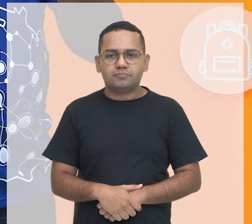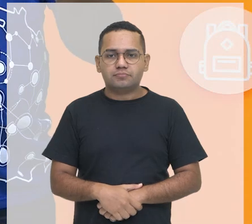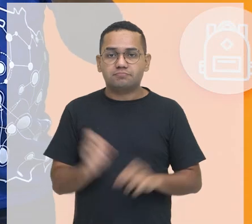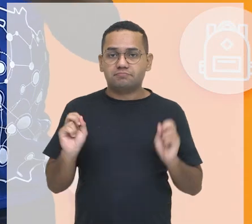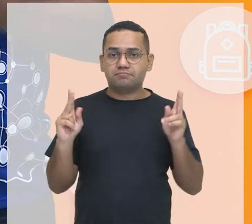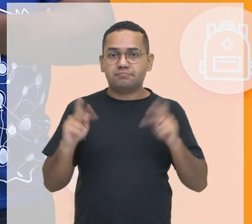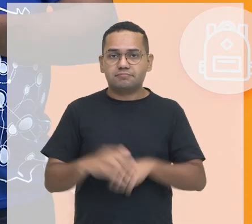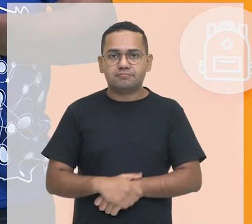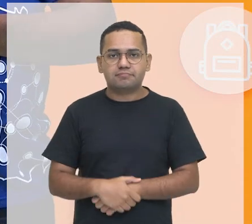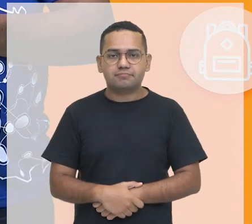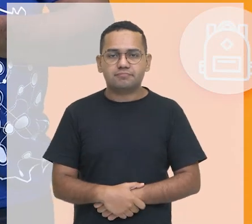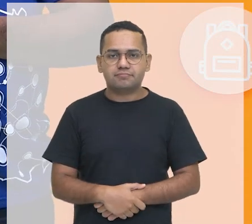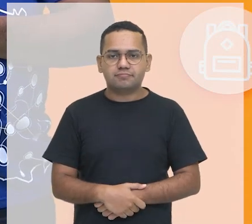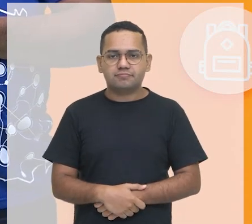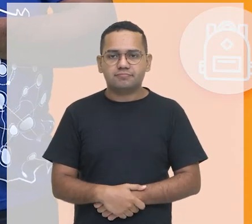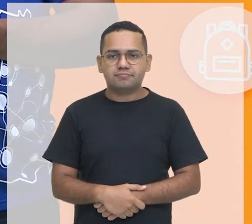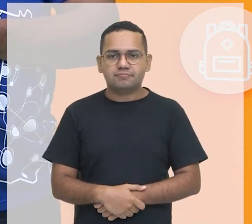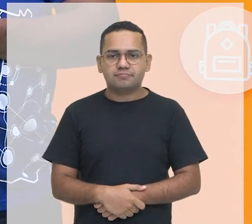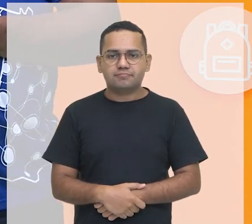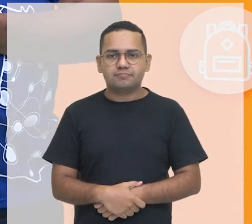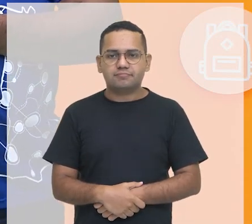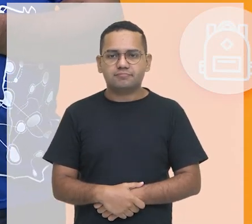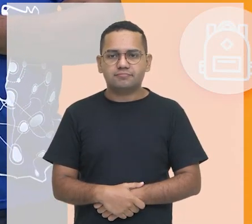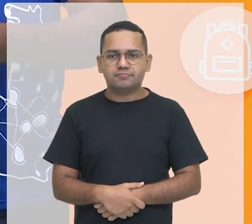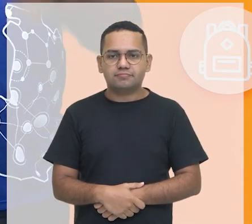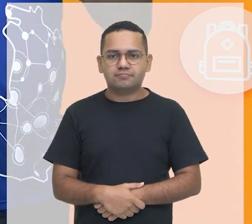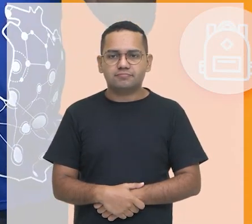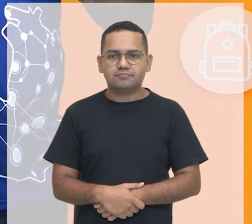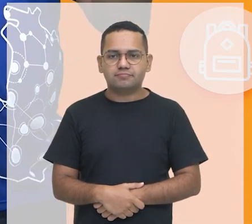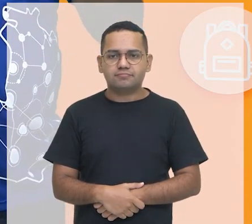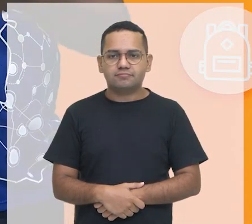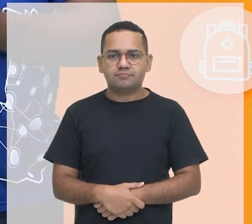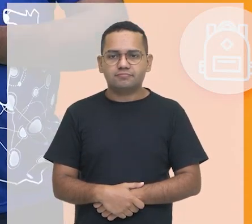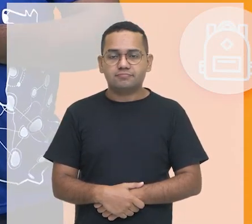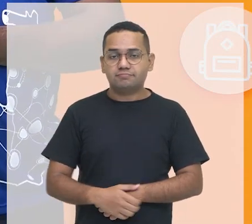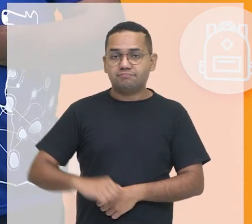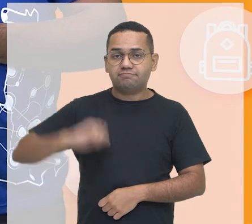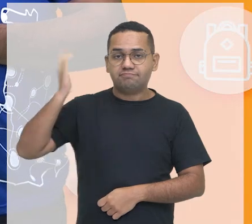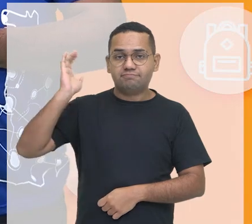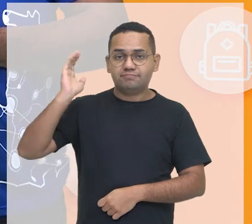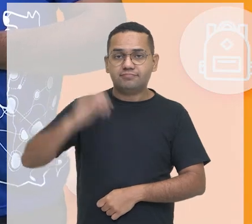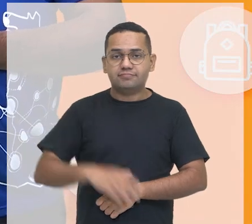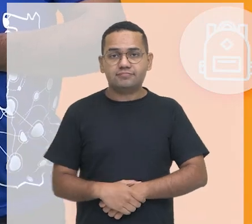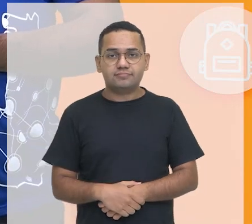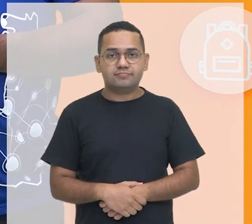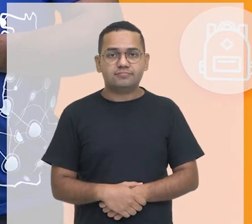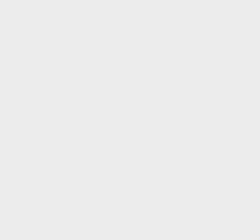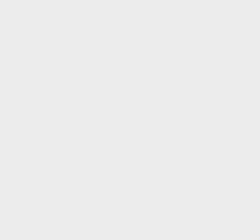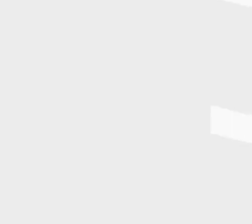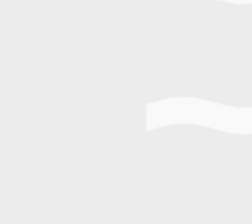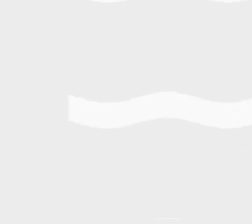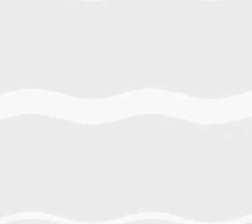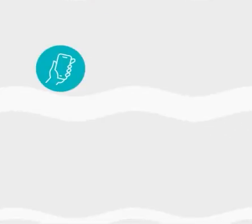Beleza, pessoal? Tudo certinho? Então, até a nossa próxima aula.